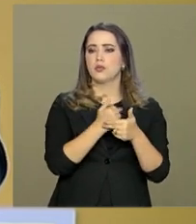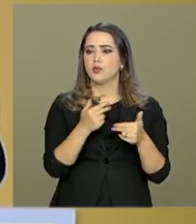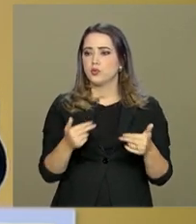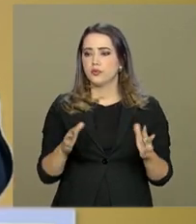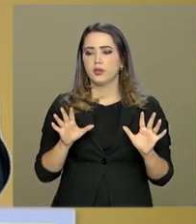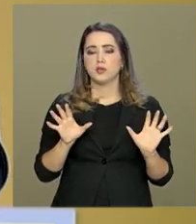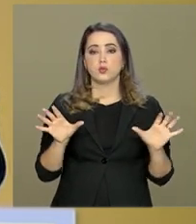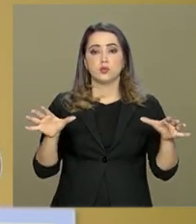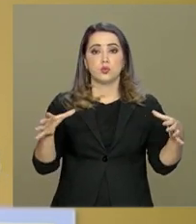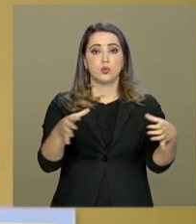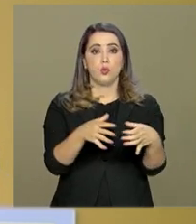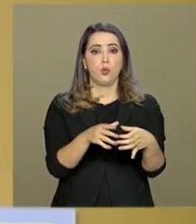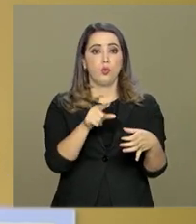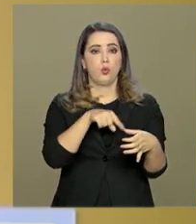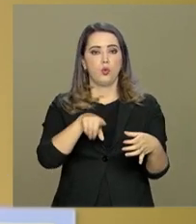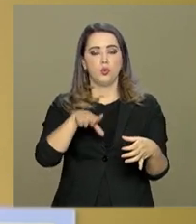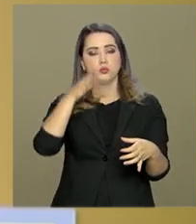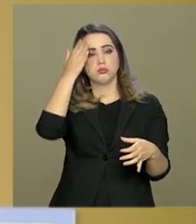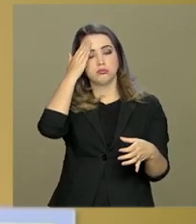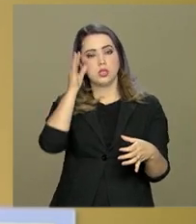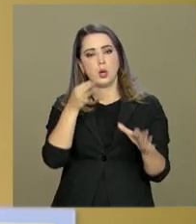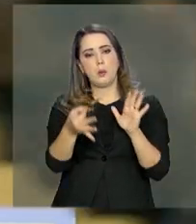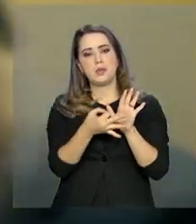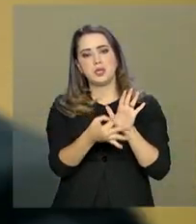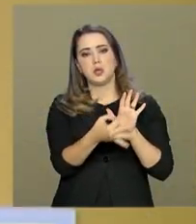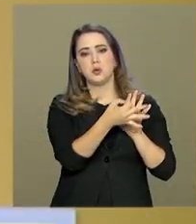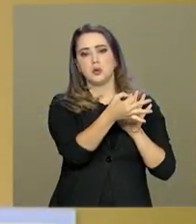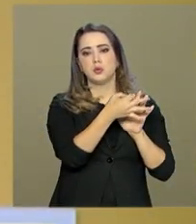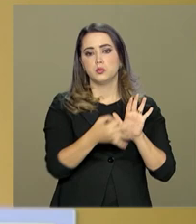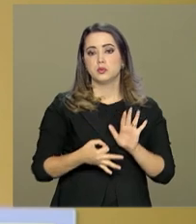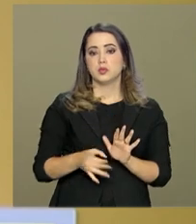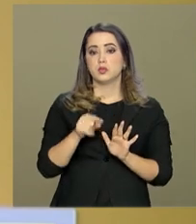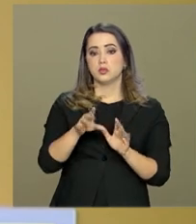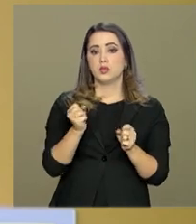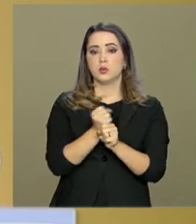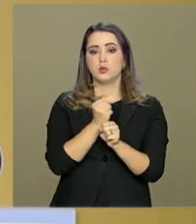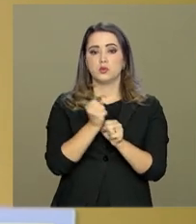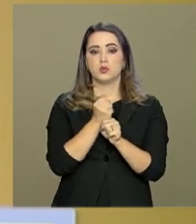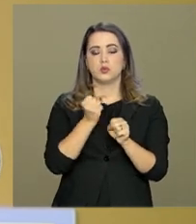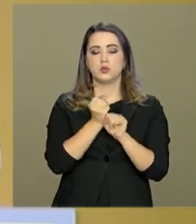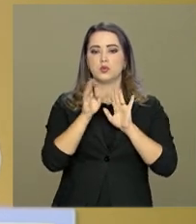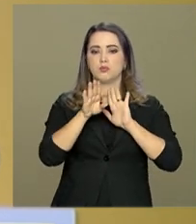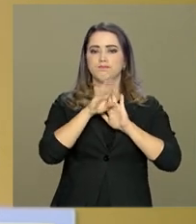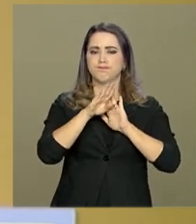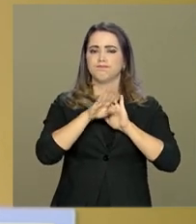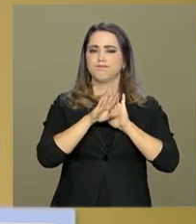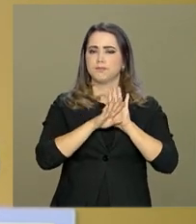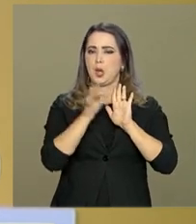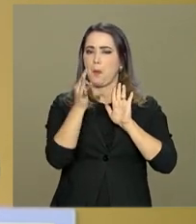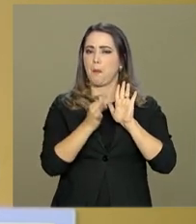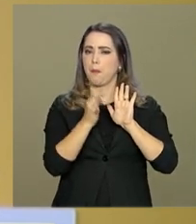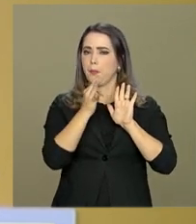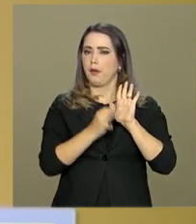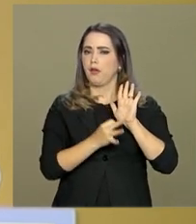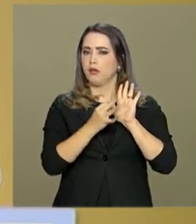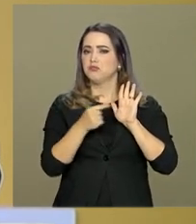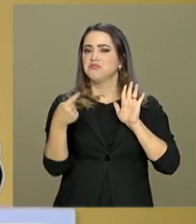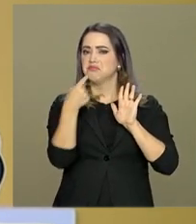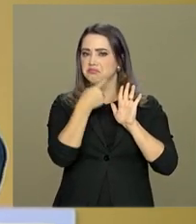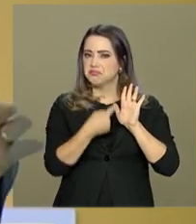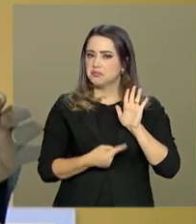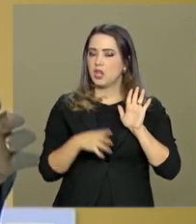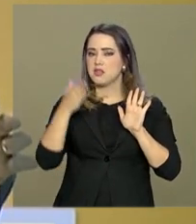foram ouvidos durante a construção desse plano safra sabiam qual era o tamanho ea onde nós deveríamos ir